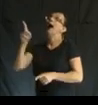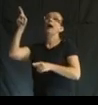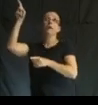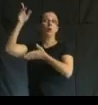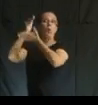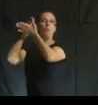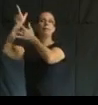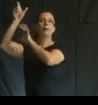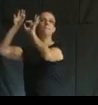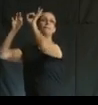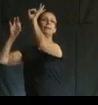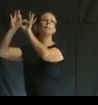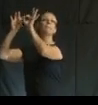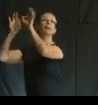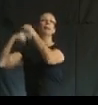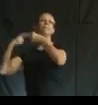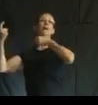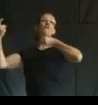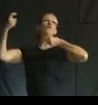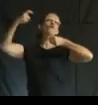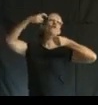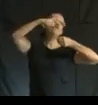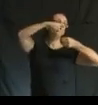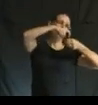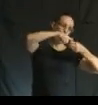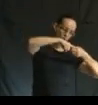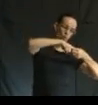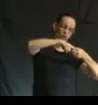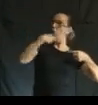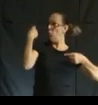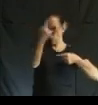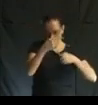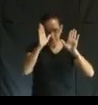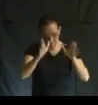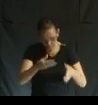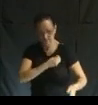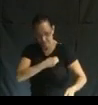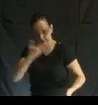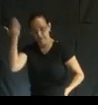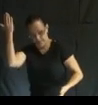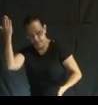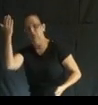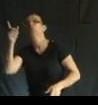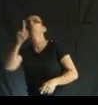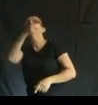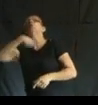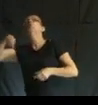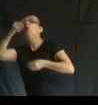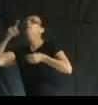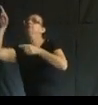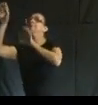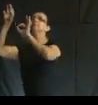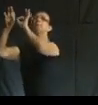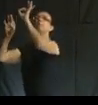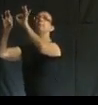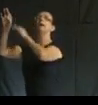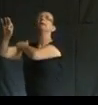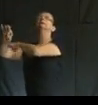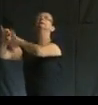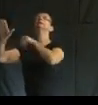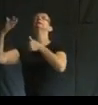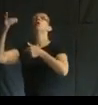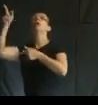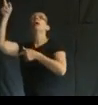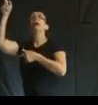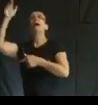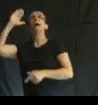o espírito, todos nós passamos por isso, vai retornar. E a partir daí, o próprio entendimento de tudo o que